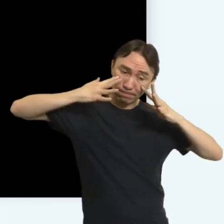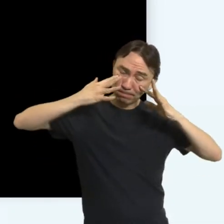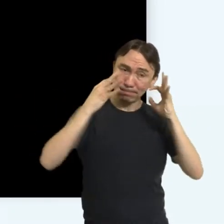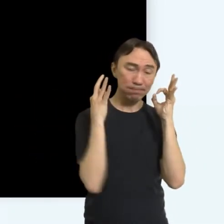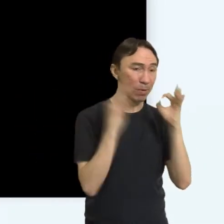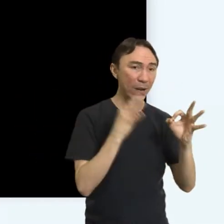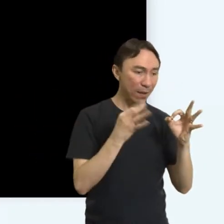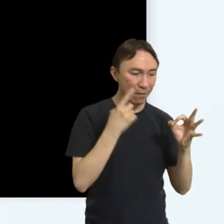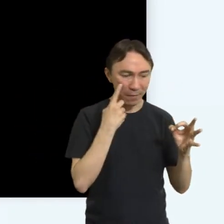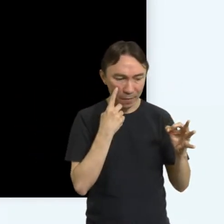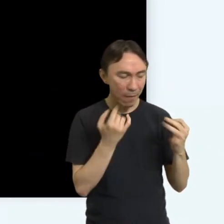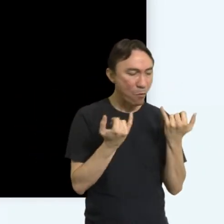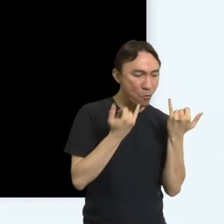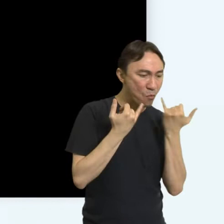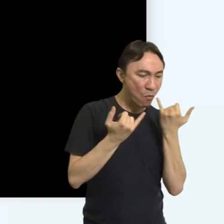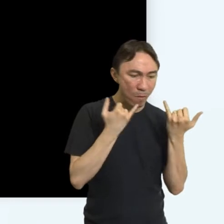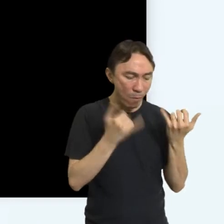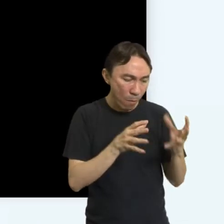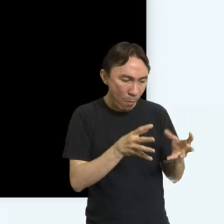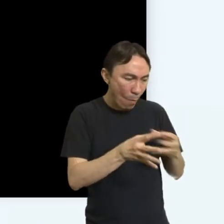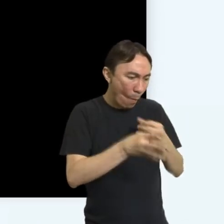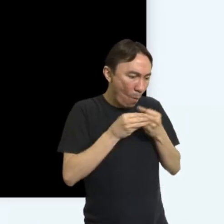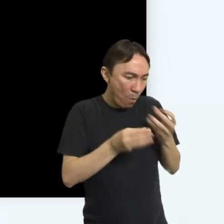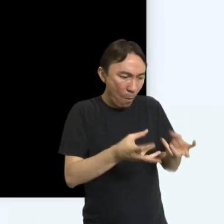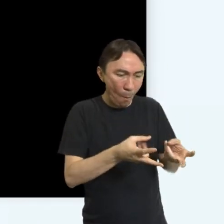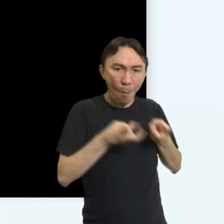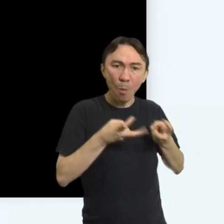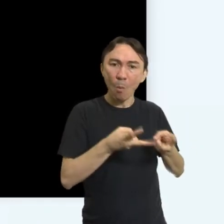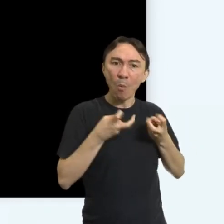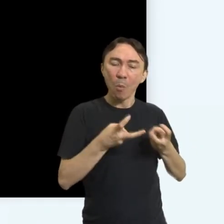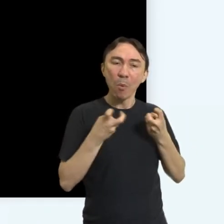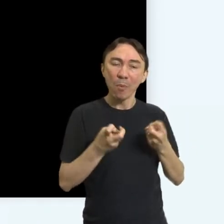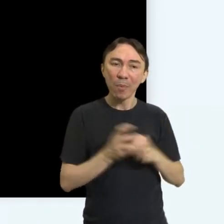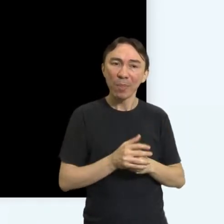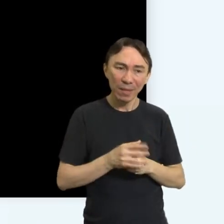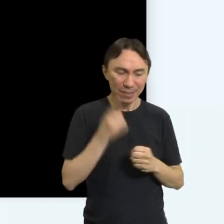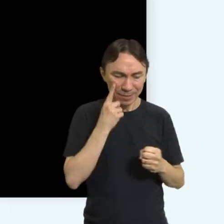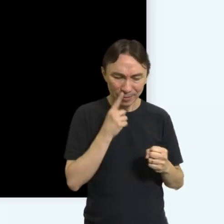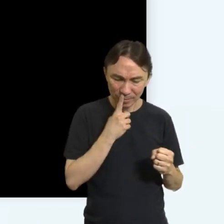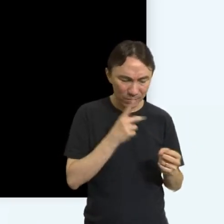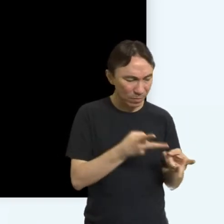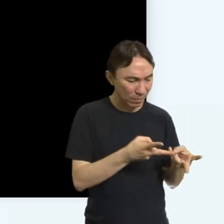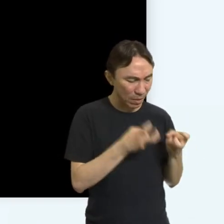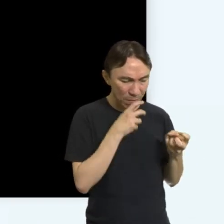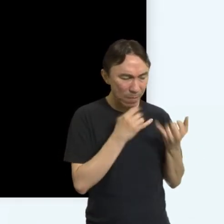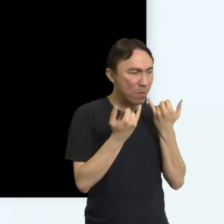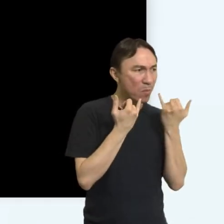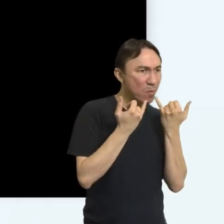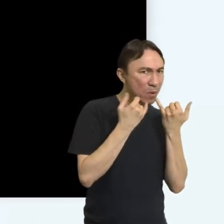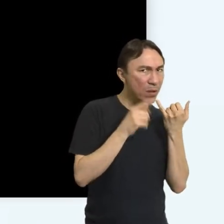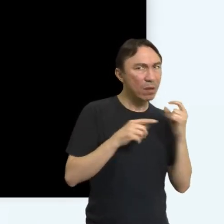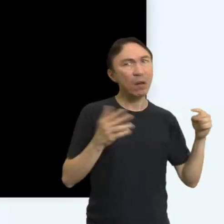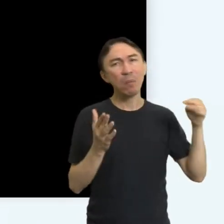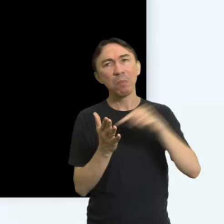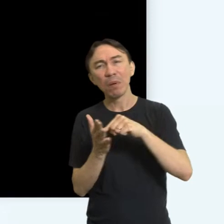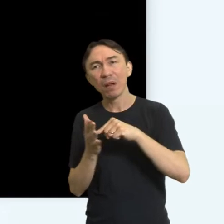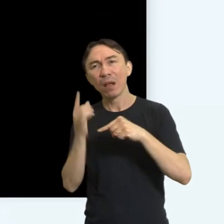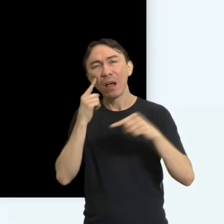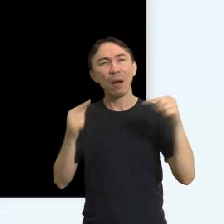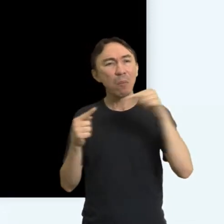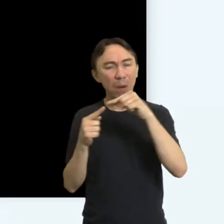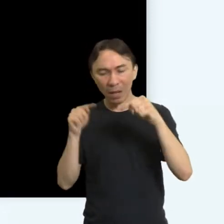e relacionando essas informações com o que a gente imagina que possa ter a ver com o centro da Terra.